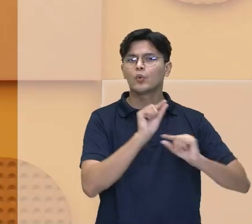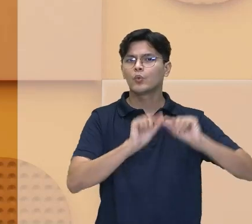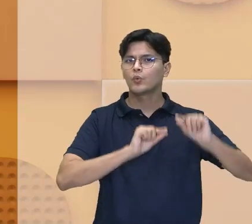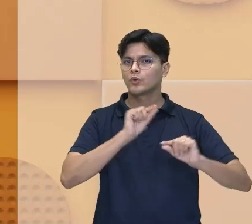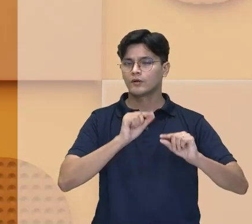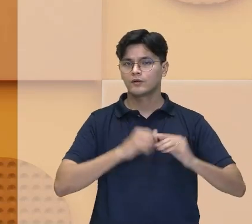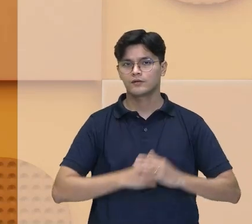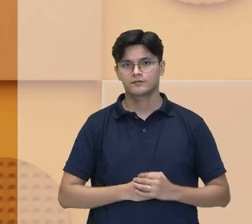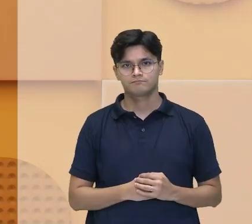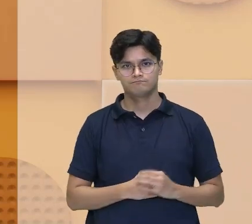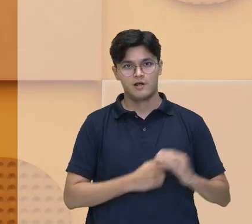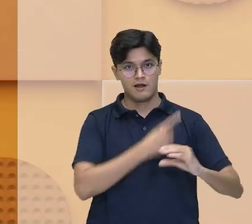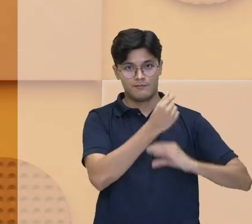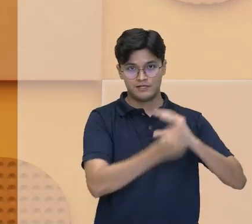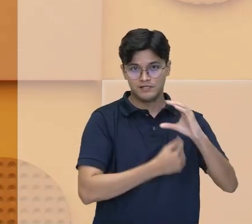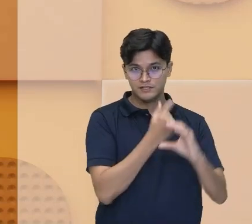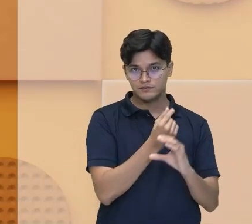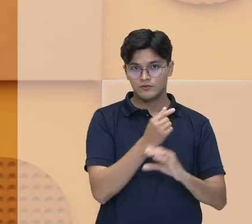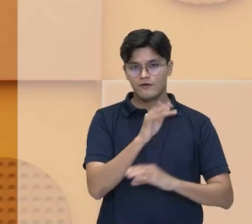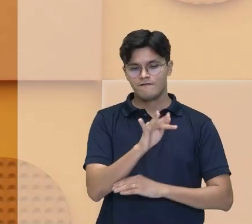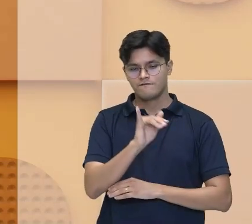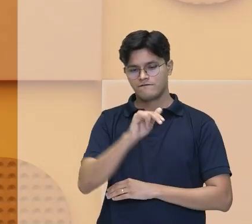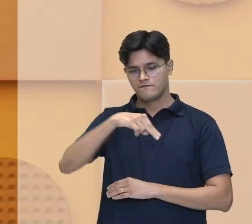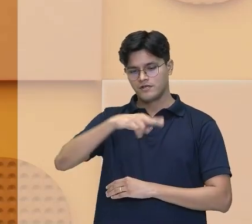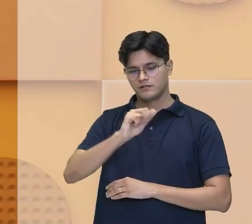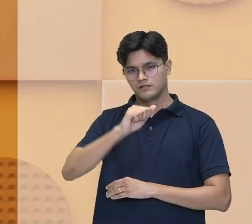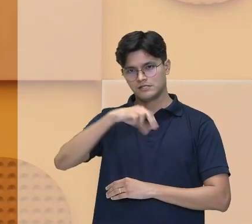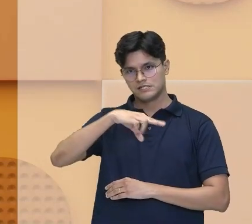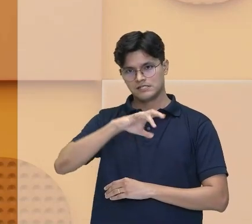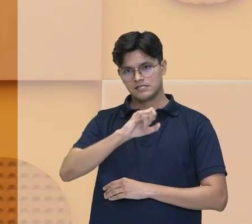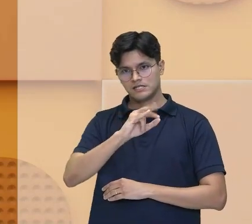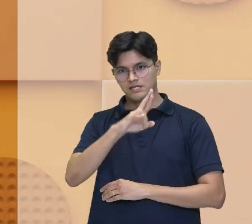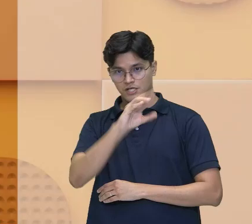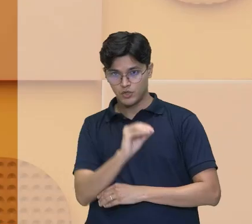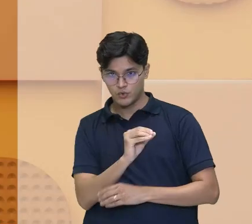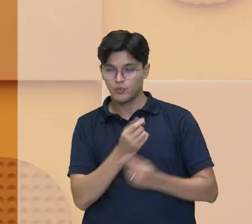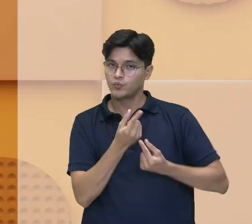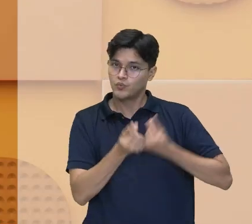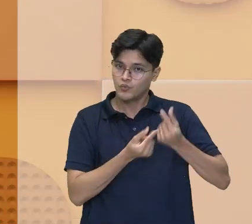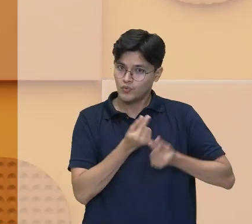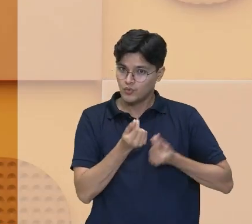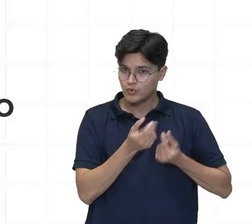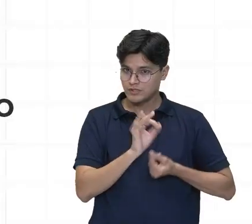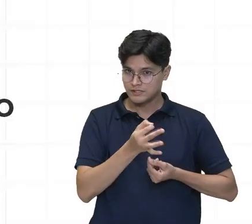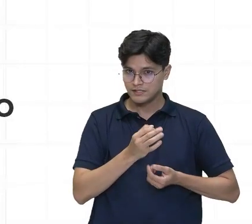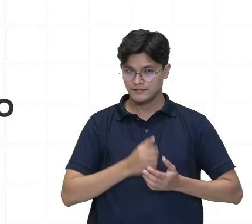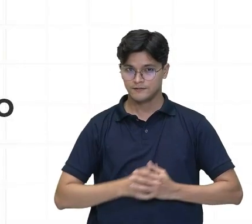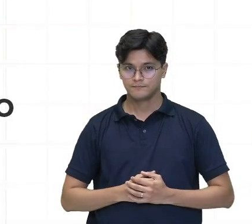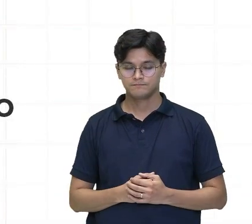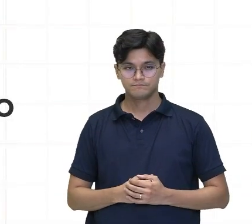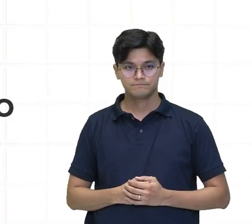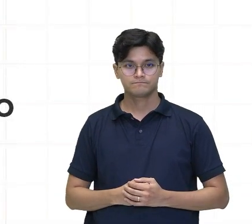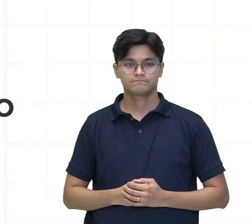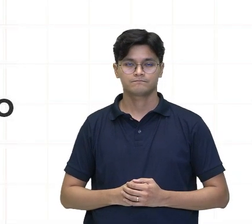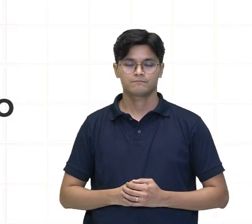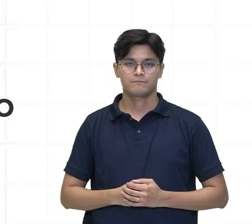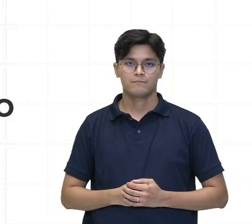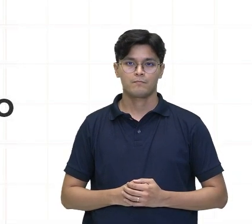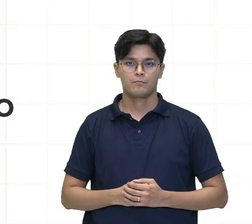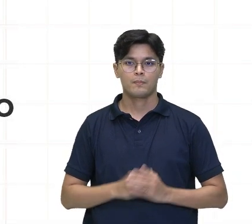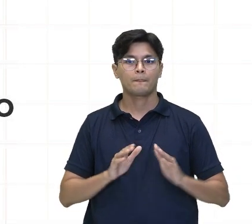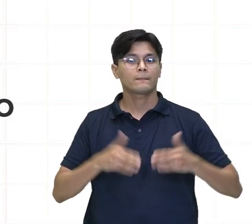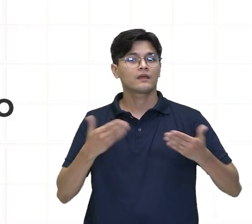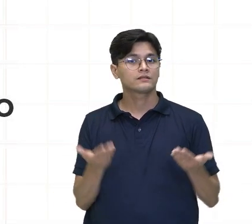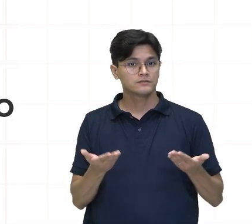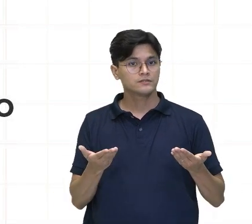capitalismo financeiro. Acompanhe comigo aqui, as características do capitalismo financeiro. Bem,